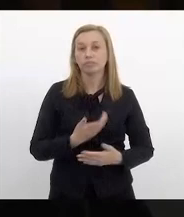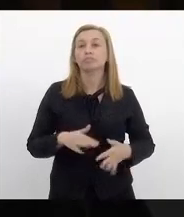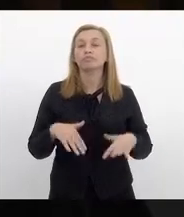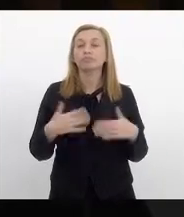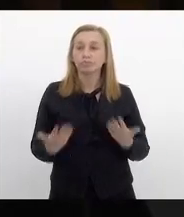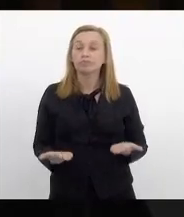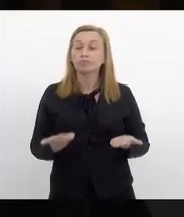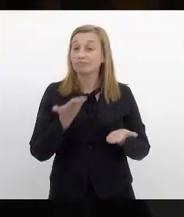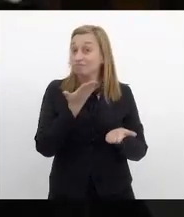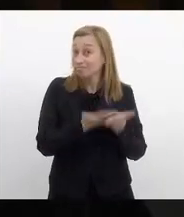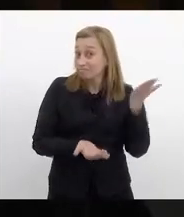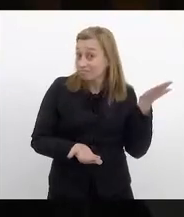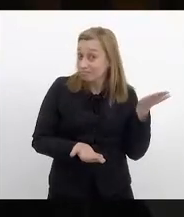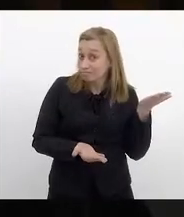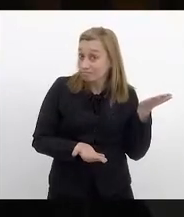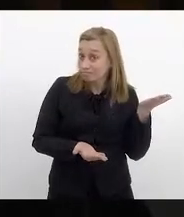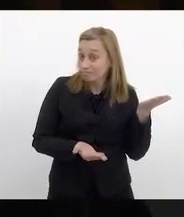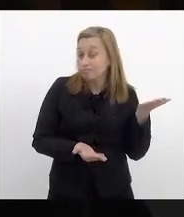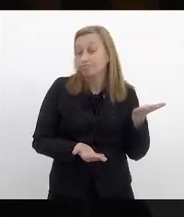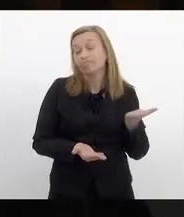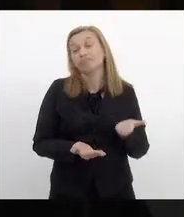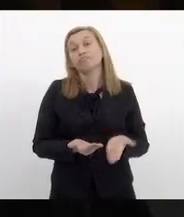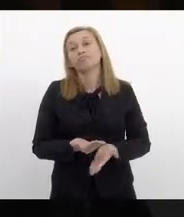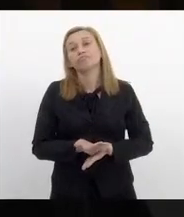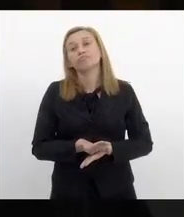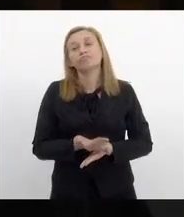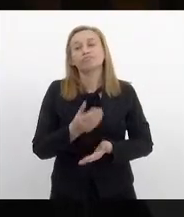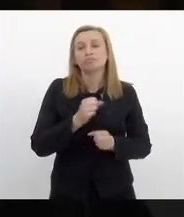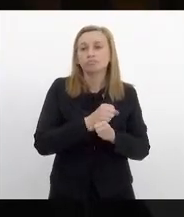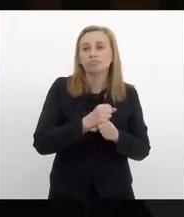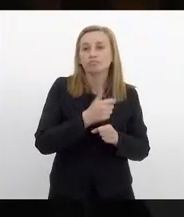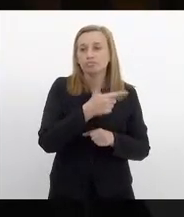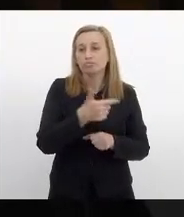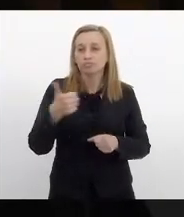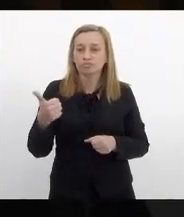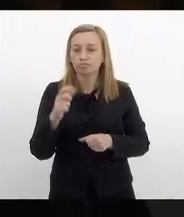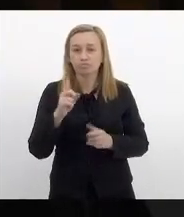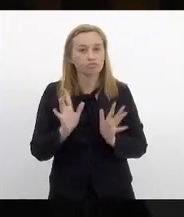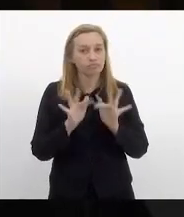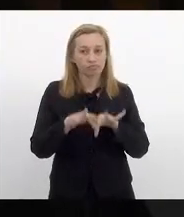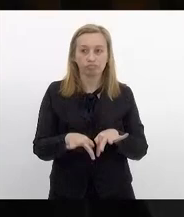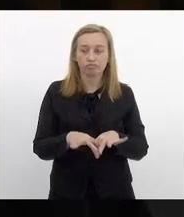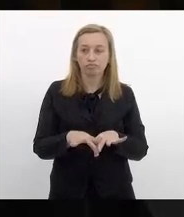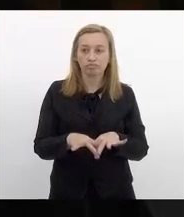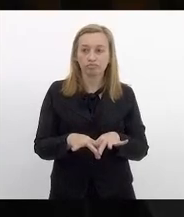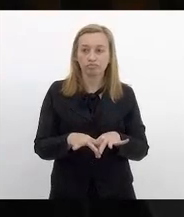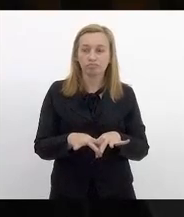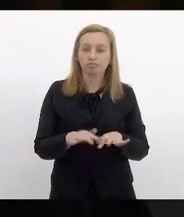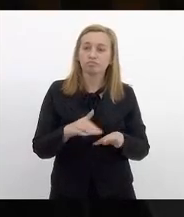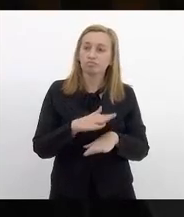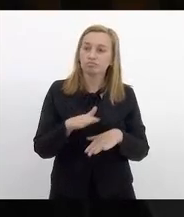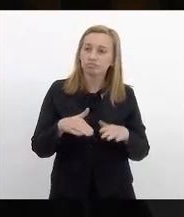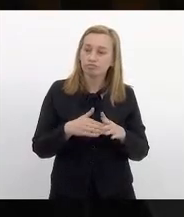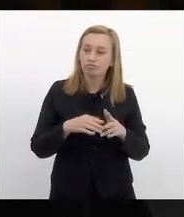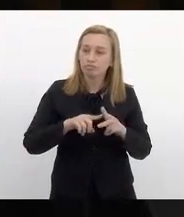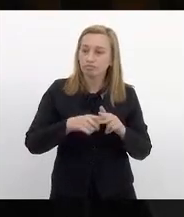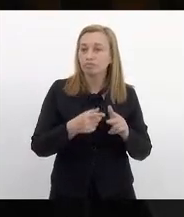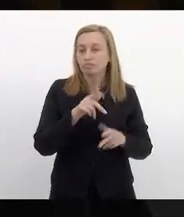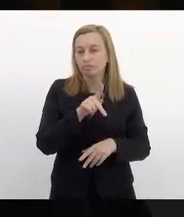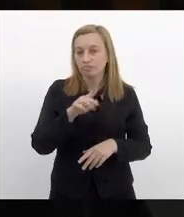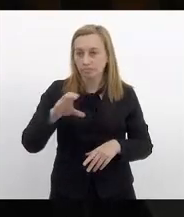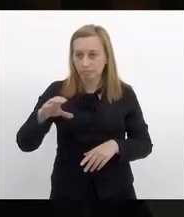essa perda, estima-se, porque o ano de 21 não fechou, toda essa reposição é pelo IPCA,